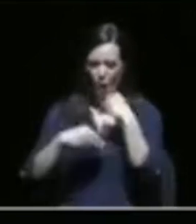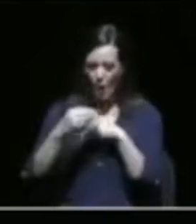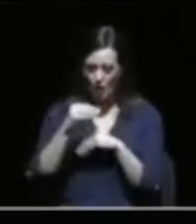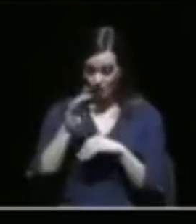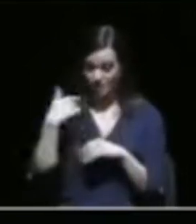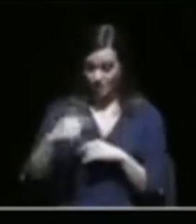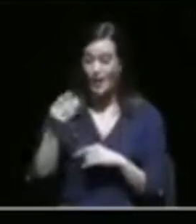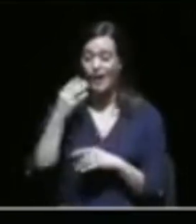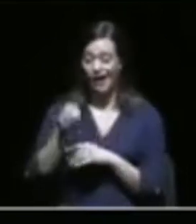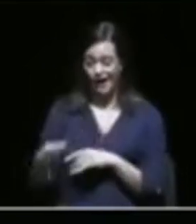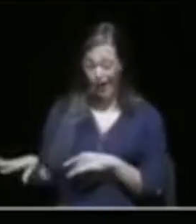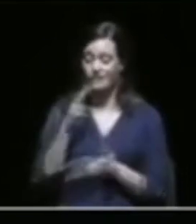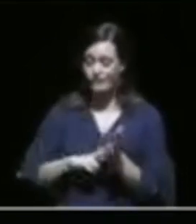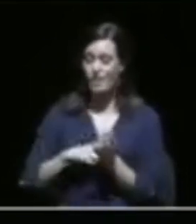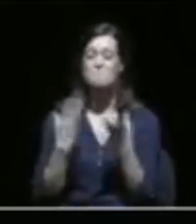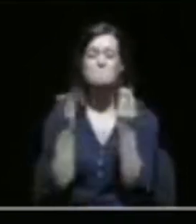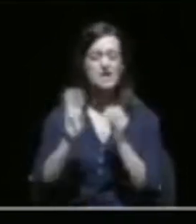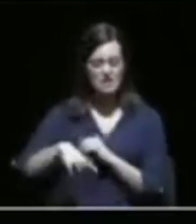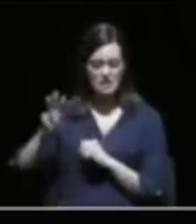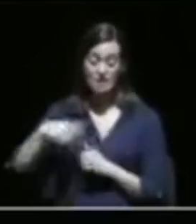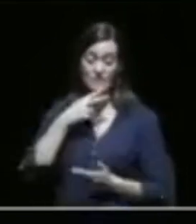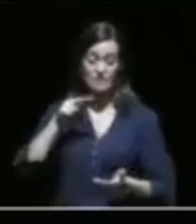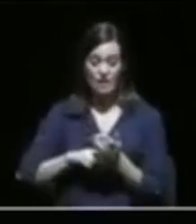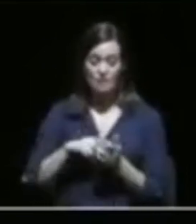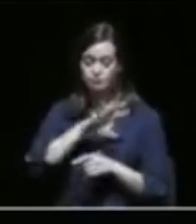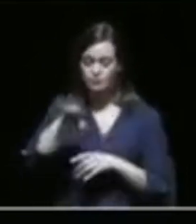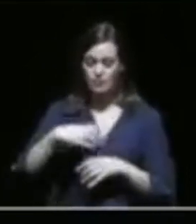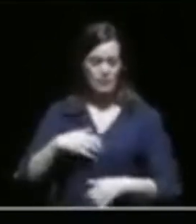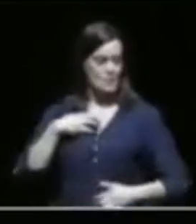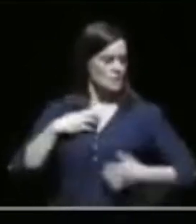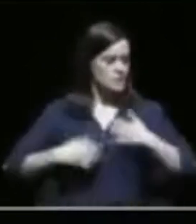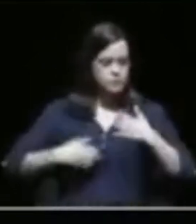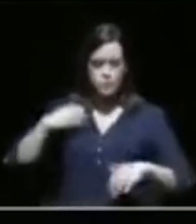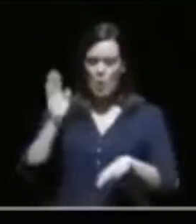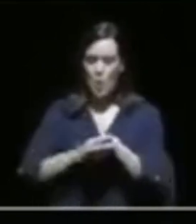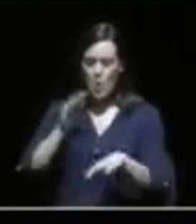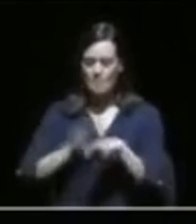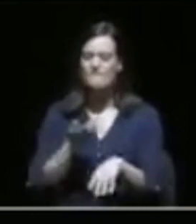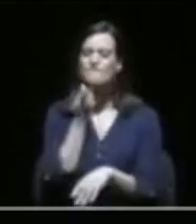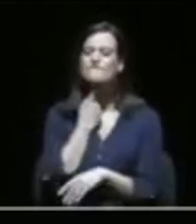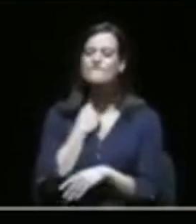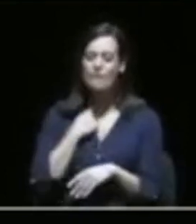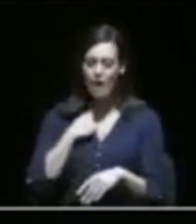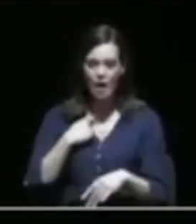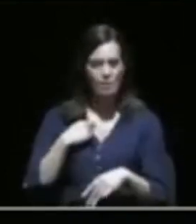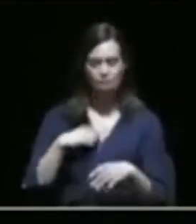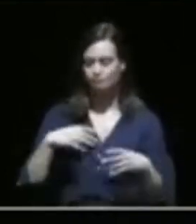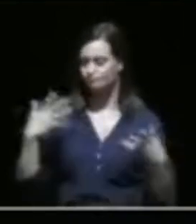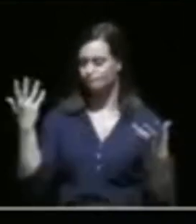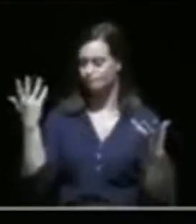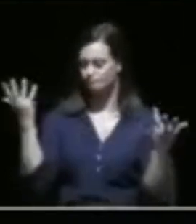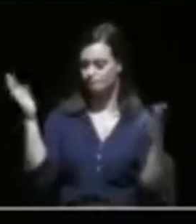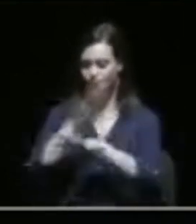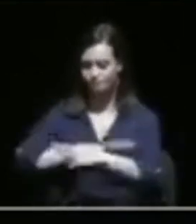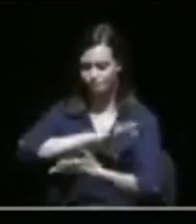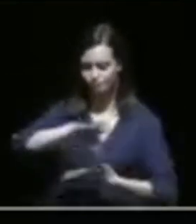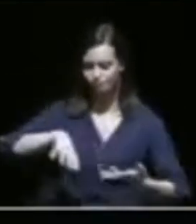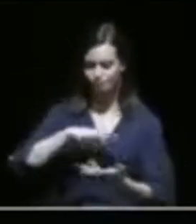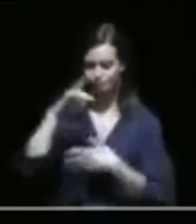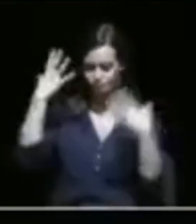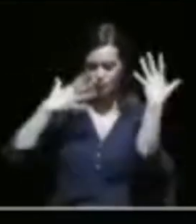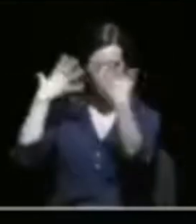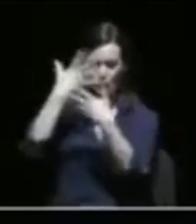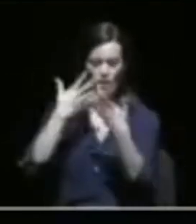houve canibalismo. Sim, aos desespero, o desespero da fome levou à loucura. E se virem os documentos da